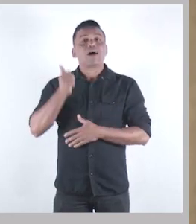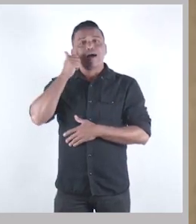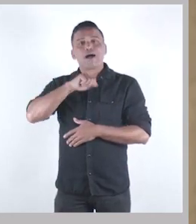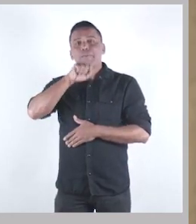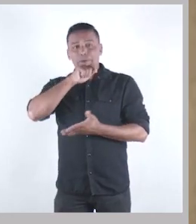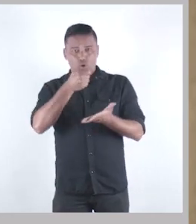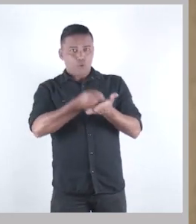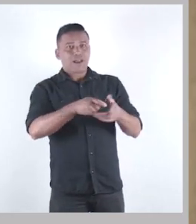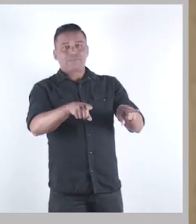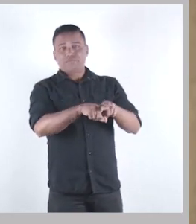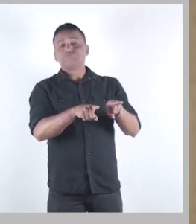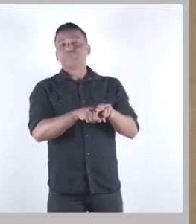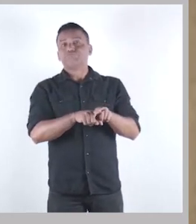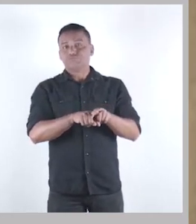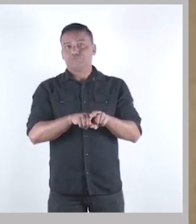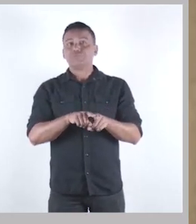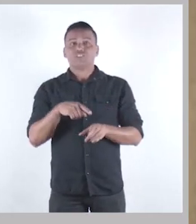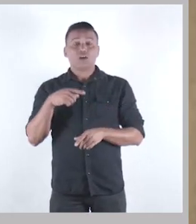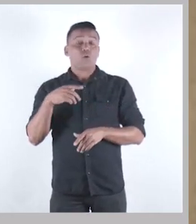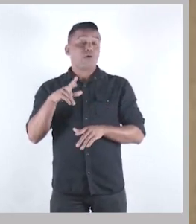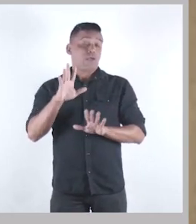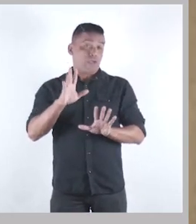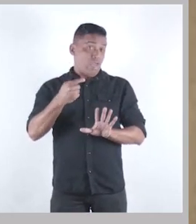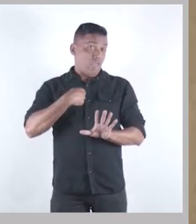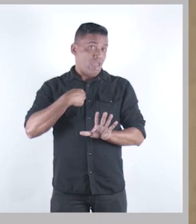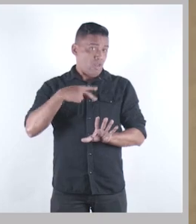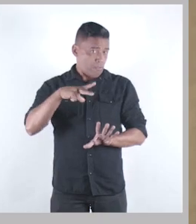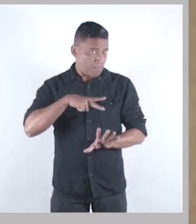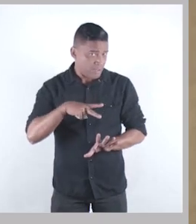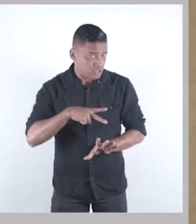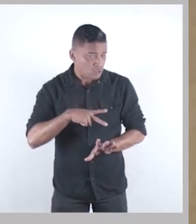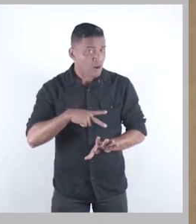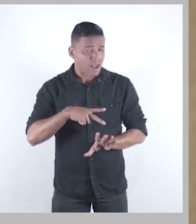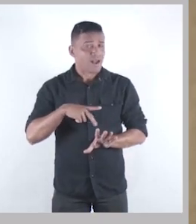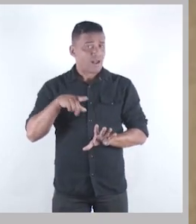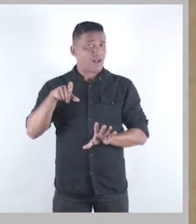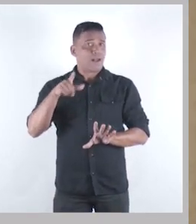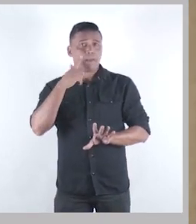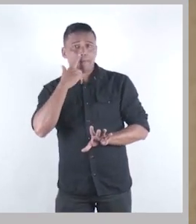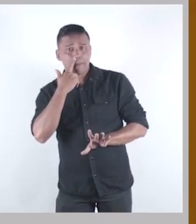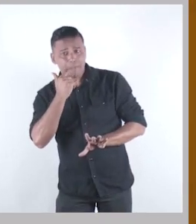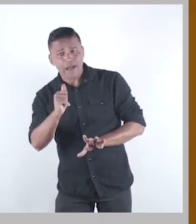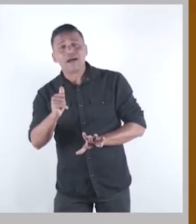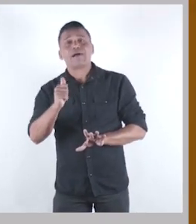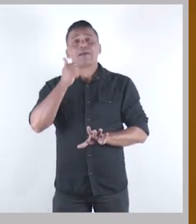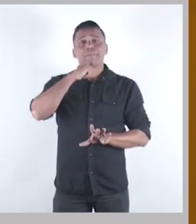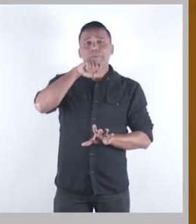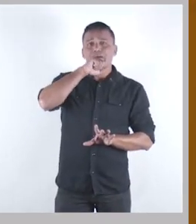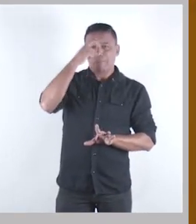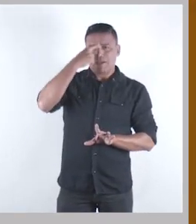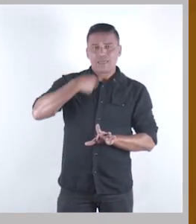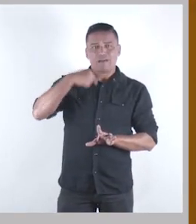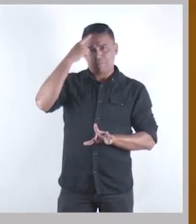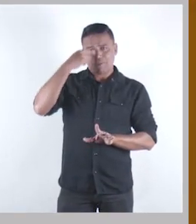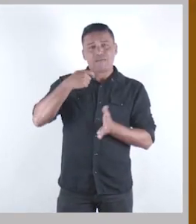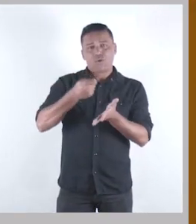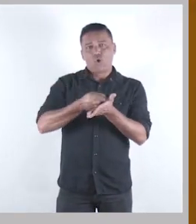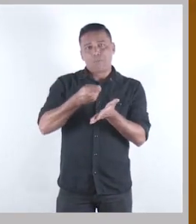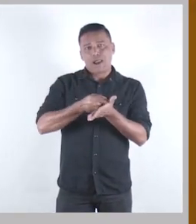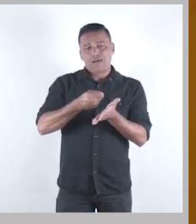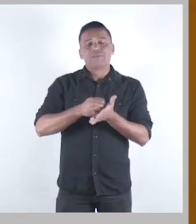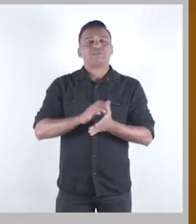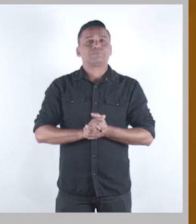idem. Então nós devemos muito, eu em particular, devo muito ao encaminhamento desses dois operários. É aquilo que hoje sou,